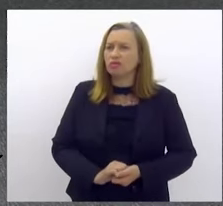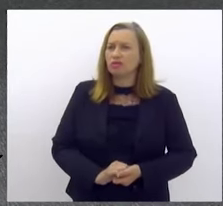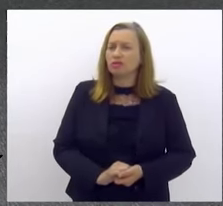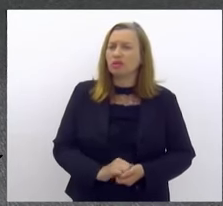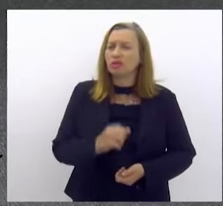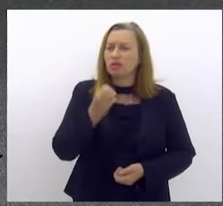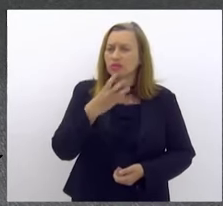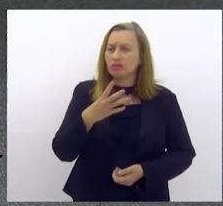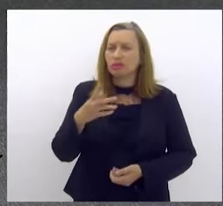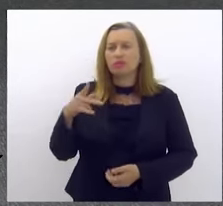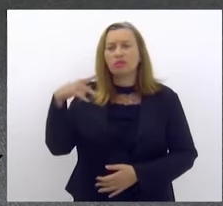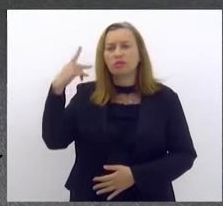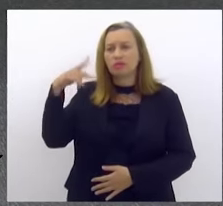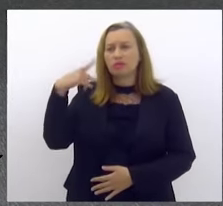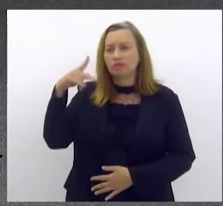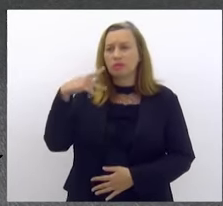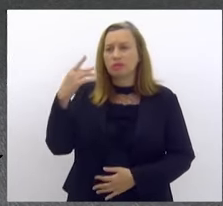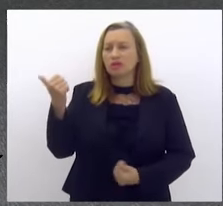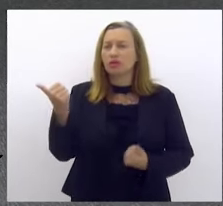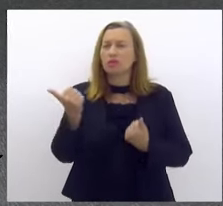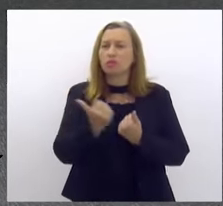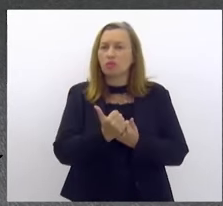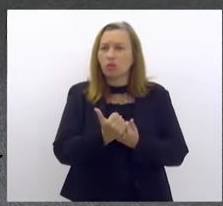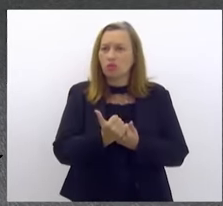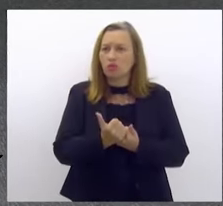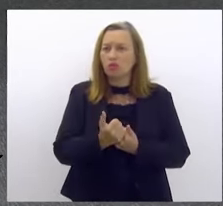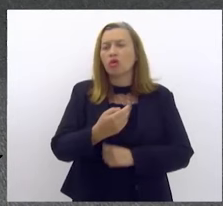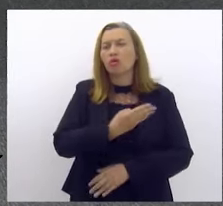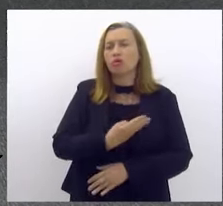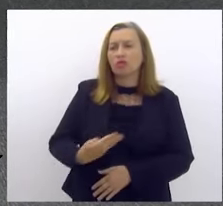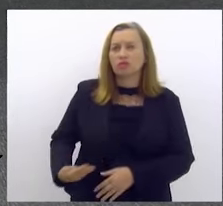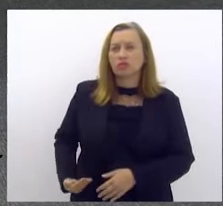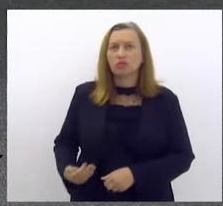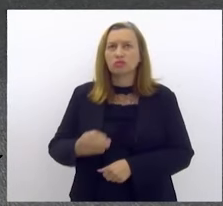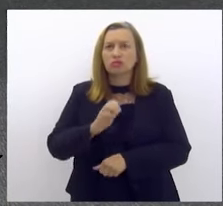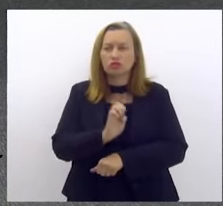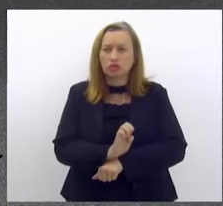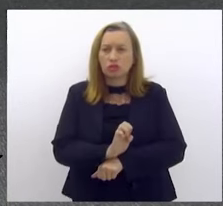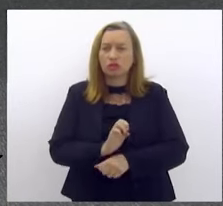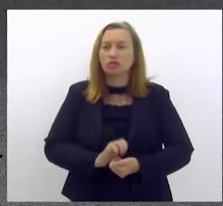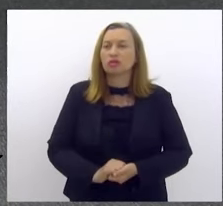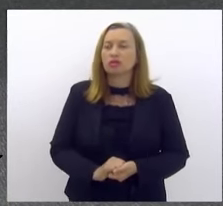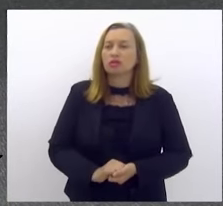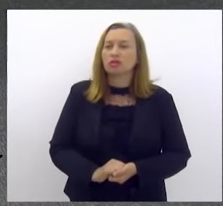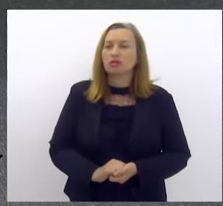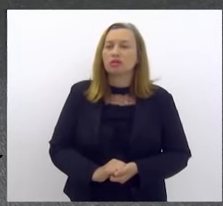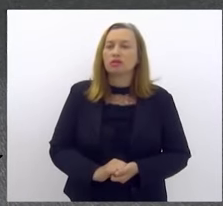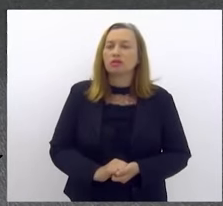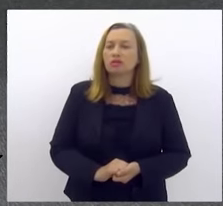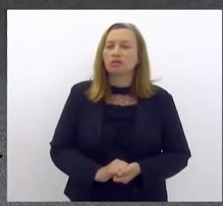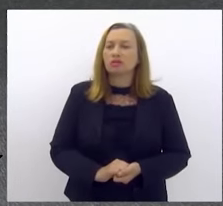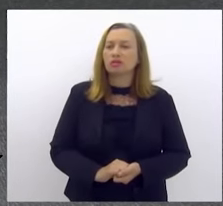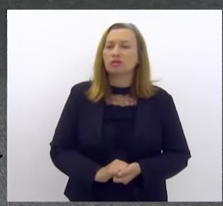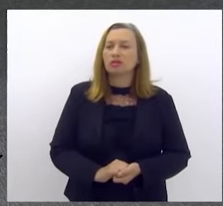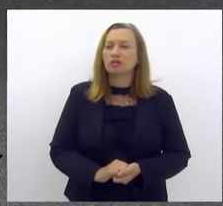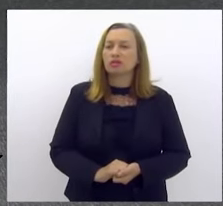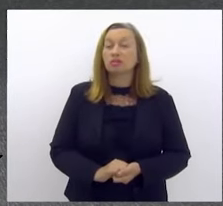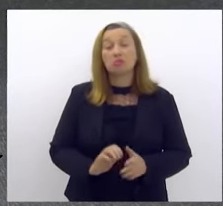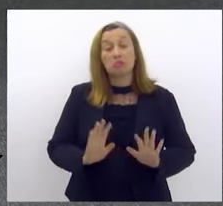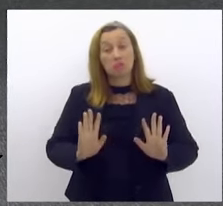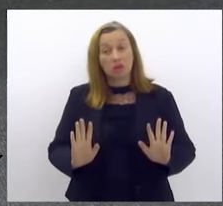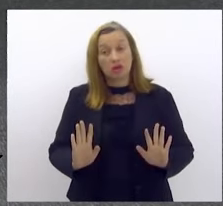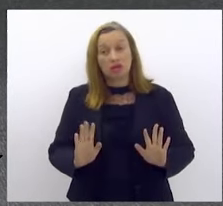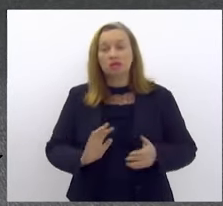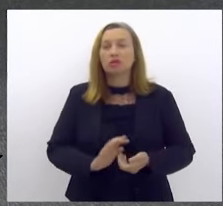um parlamentar de apoio ao governador do Estado, ao governo estadual. Porém,